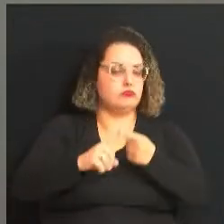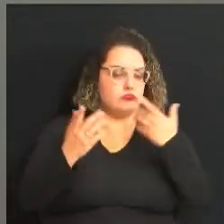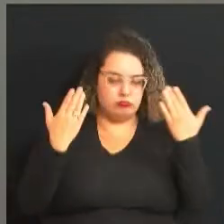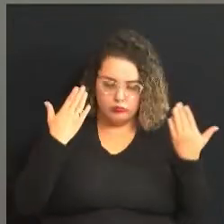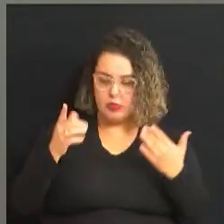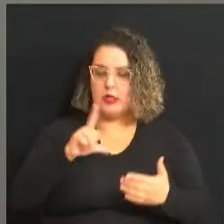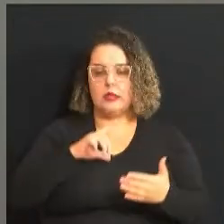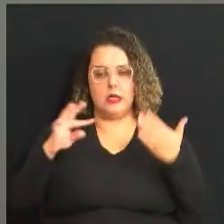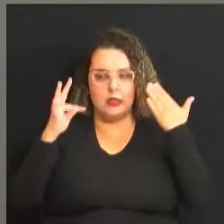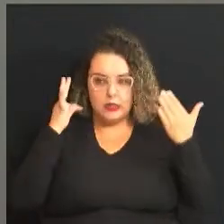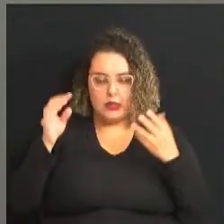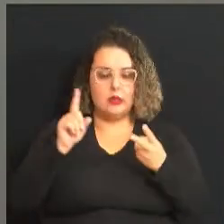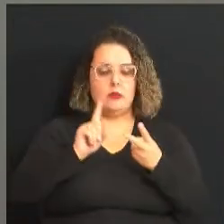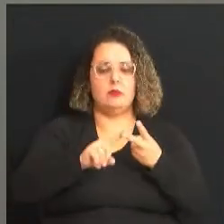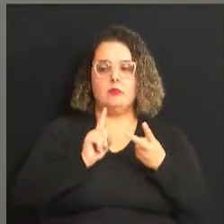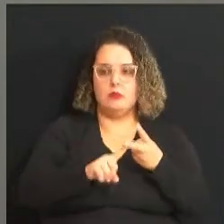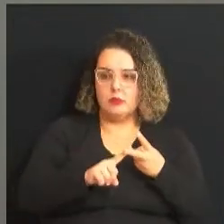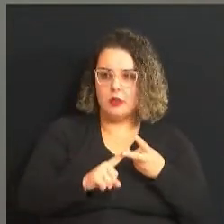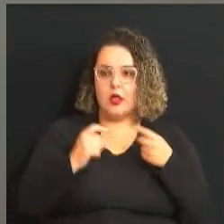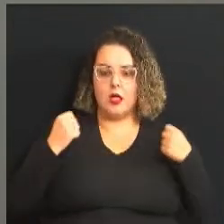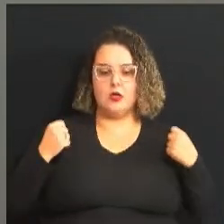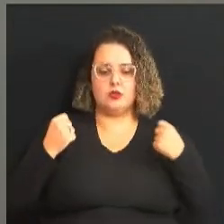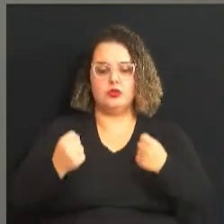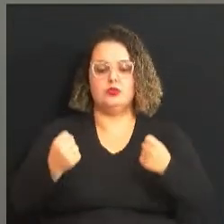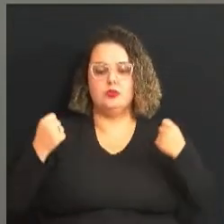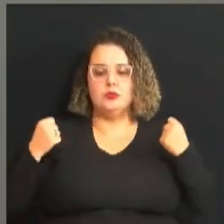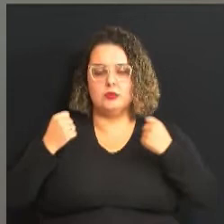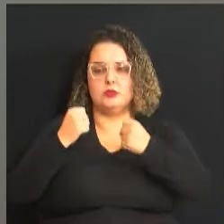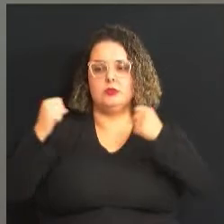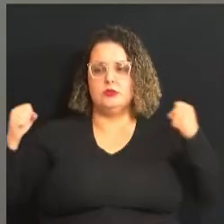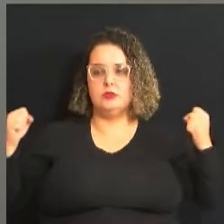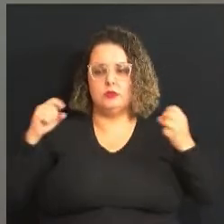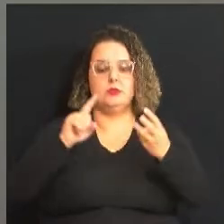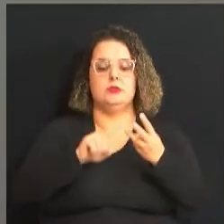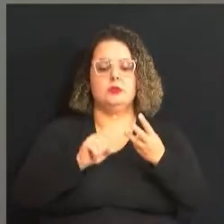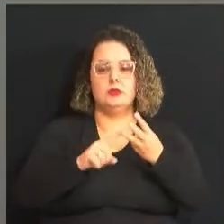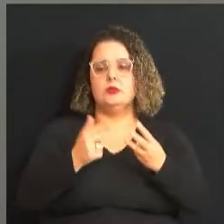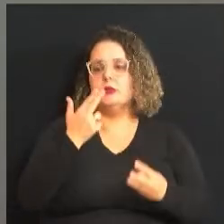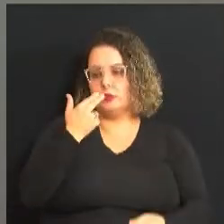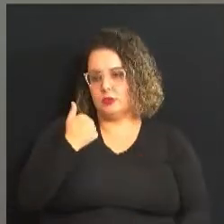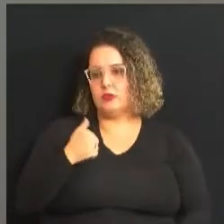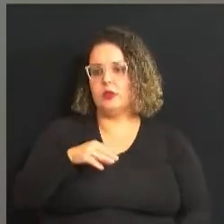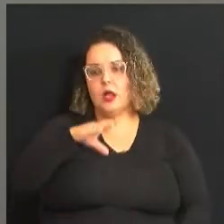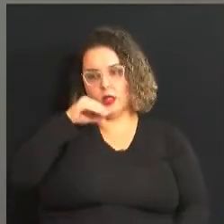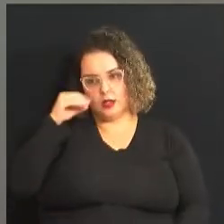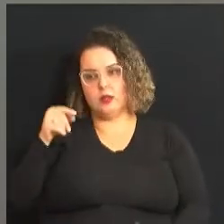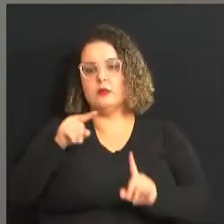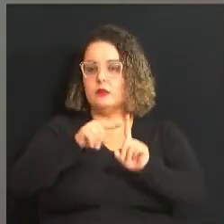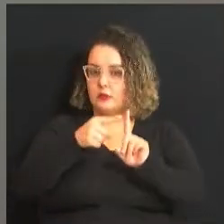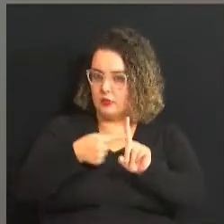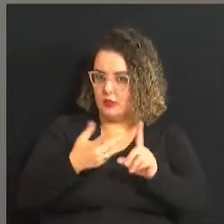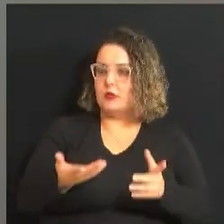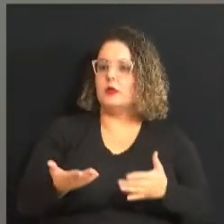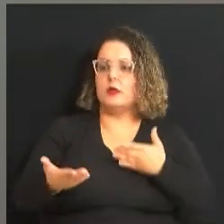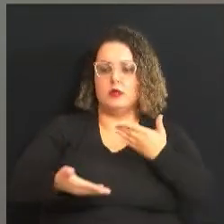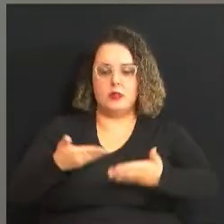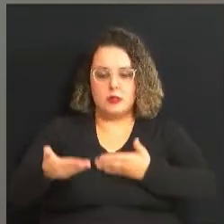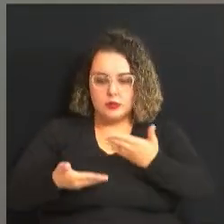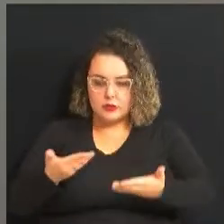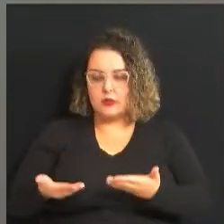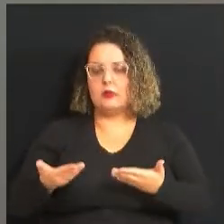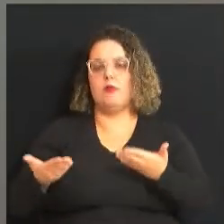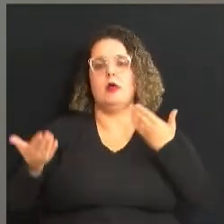com um nutricionista. Em especial as adolescentes aí que acabam engravidando. Esse tratamento psicológico